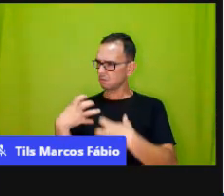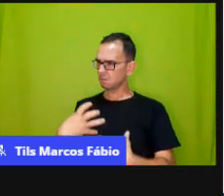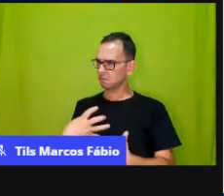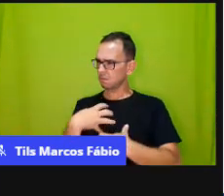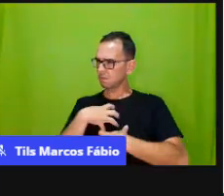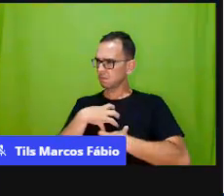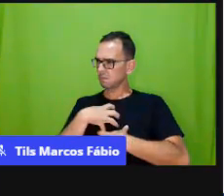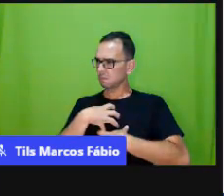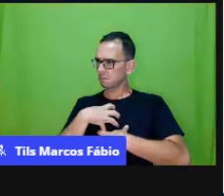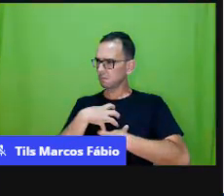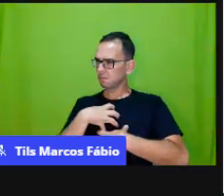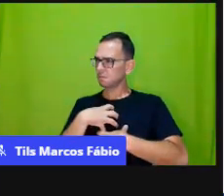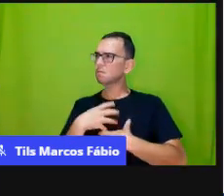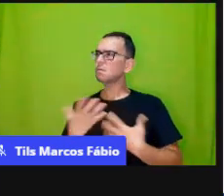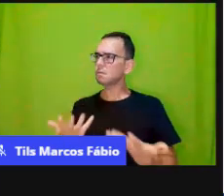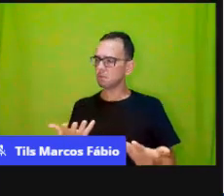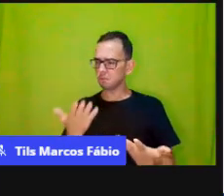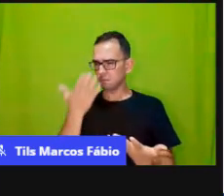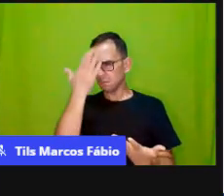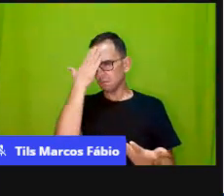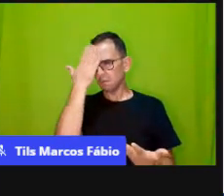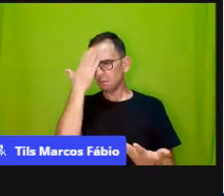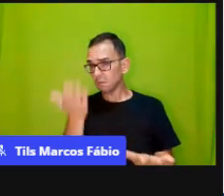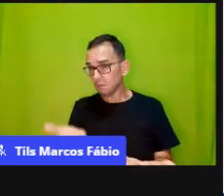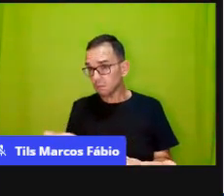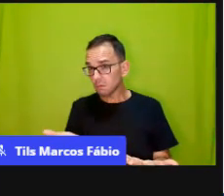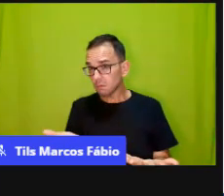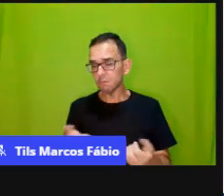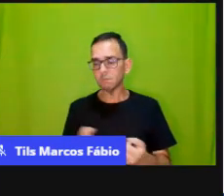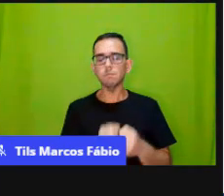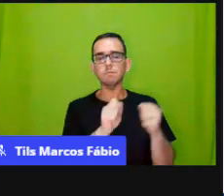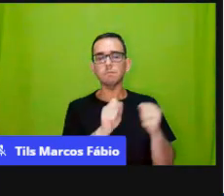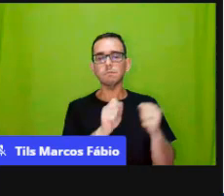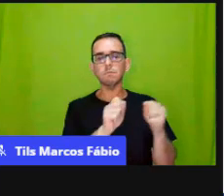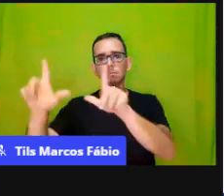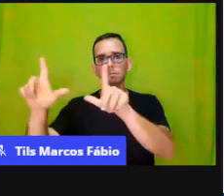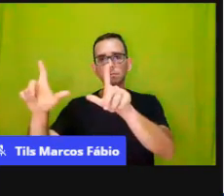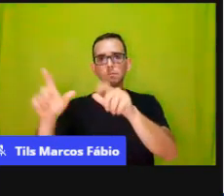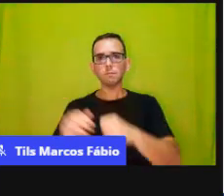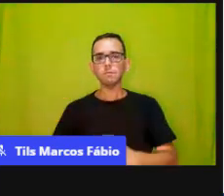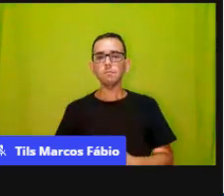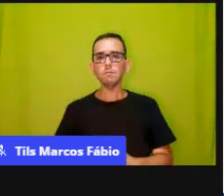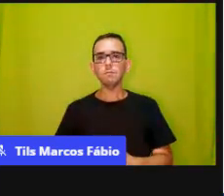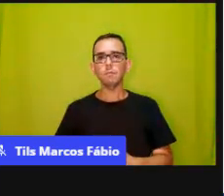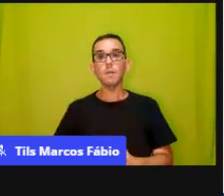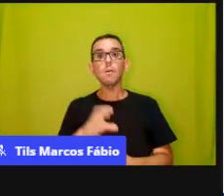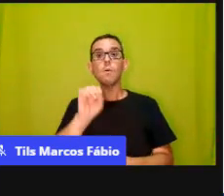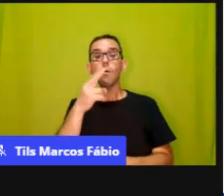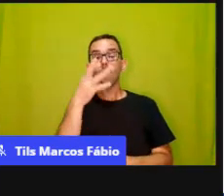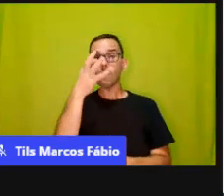neste momento? O próximo, por favor. Né? Ou olhando